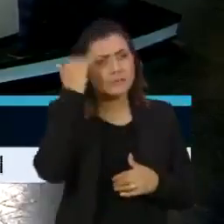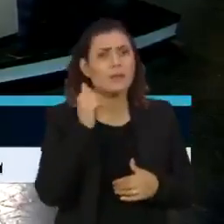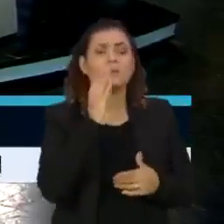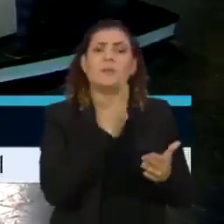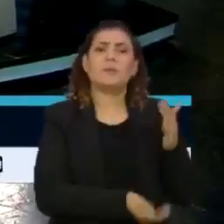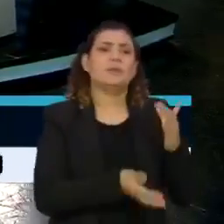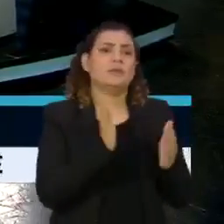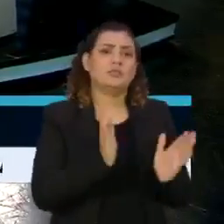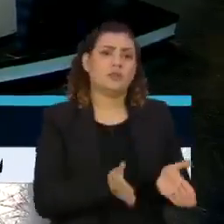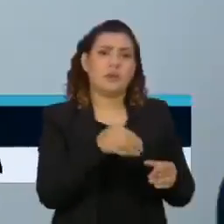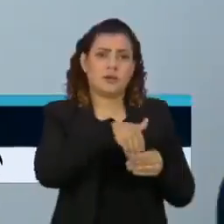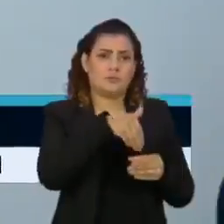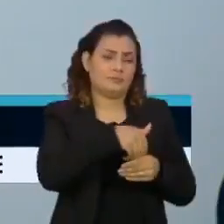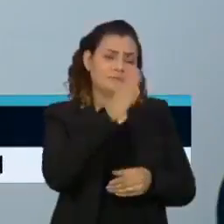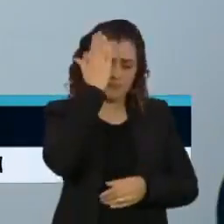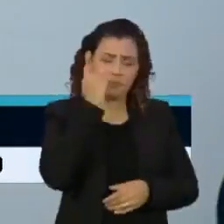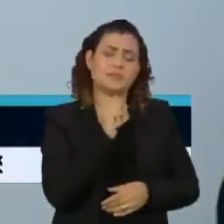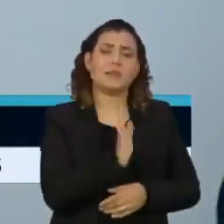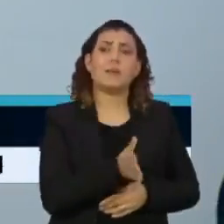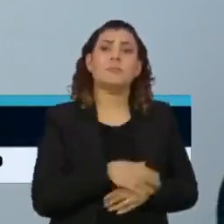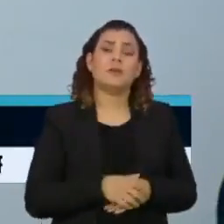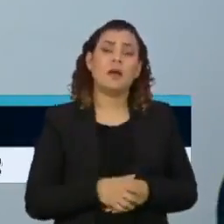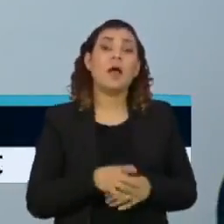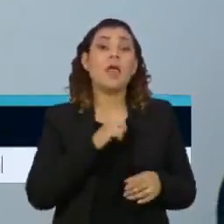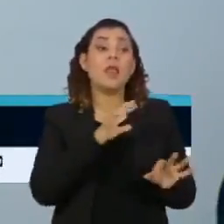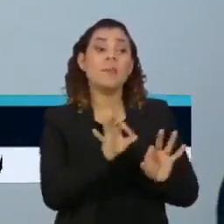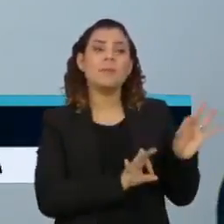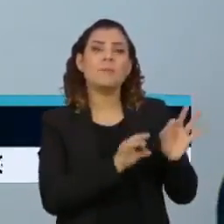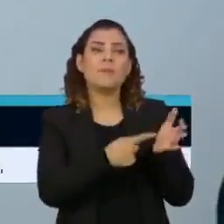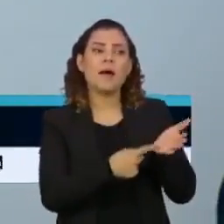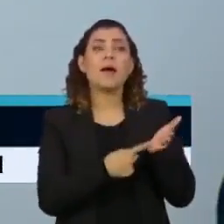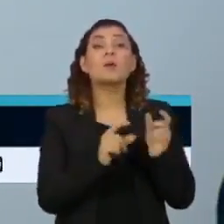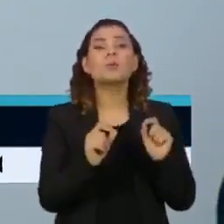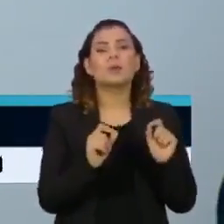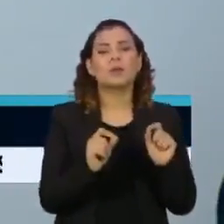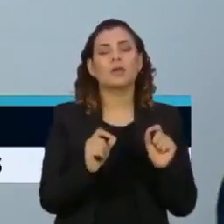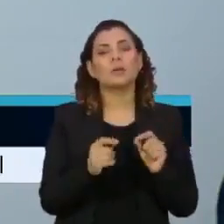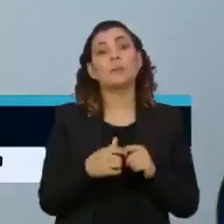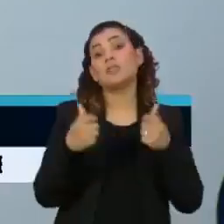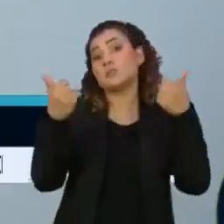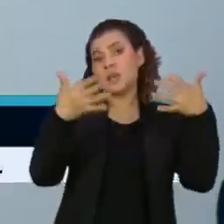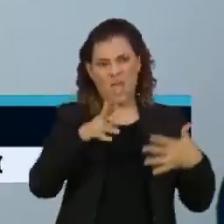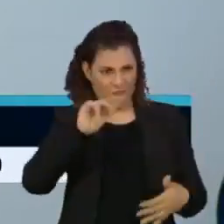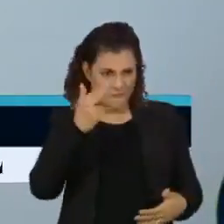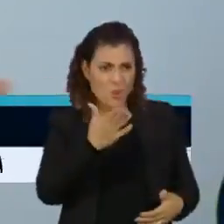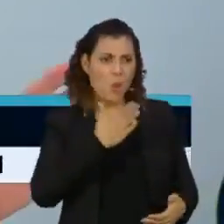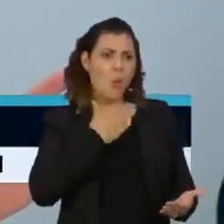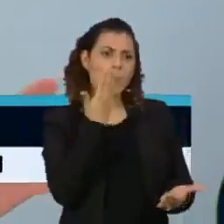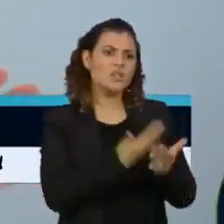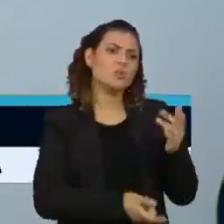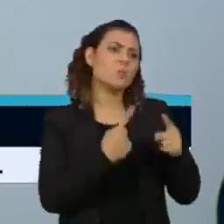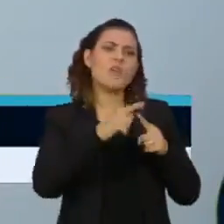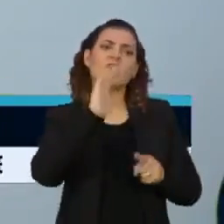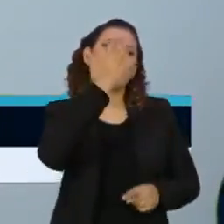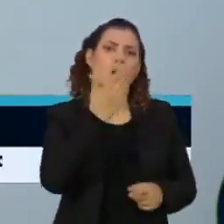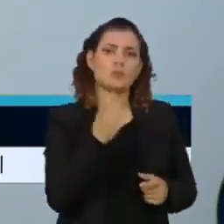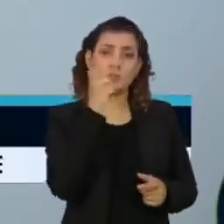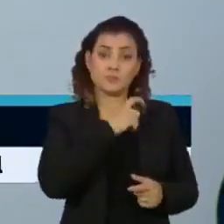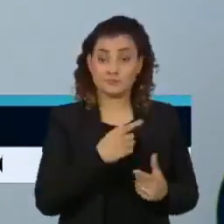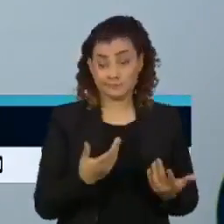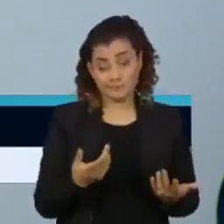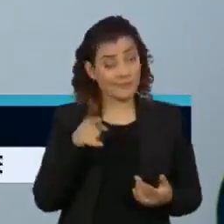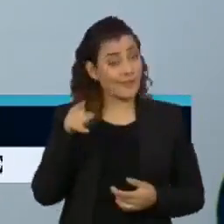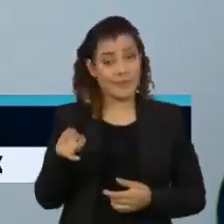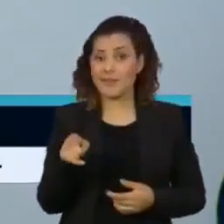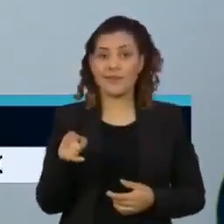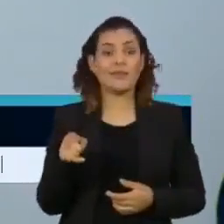ele visualiza uma derrota nas eleições que ele faz ele prepara um caminho para justificar Por que que ele perdeu ele não tem hoje uma